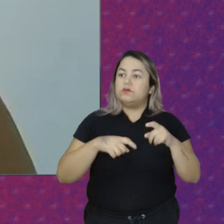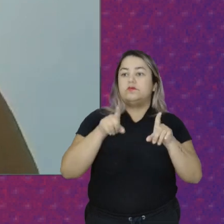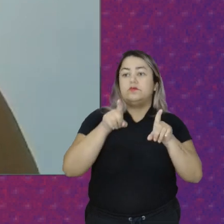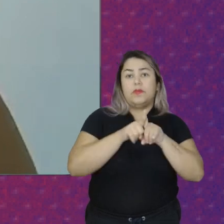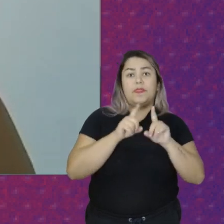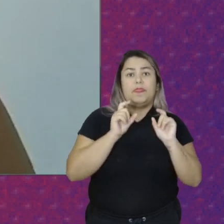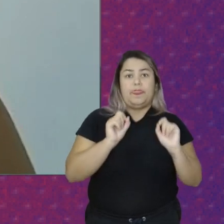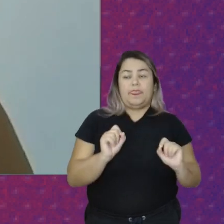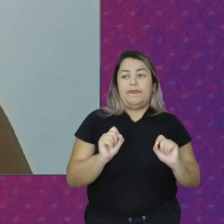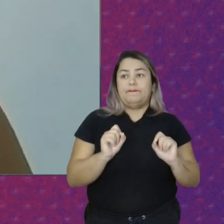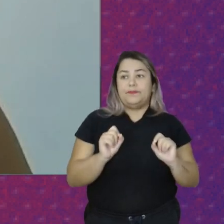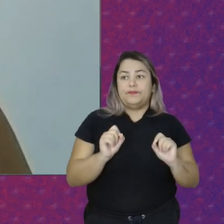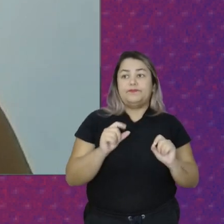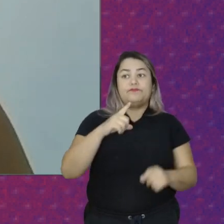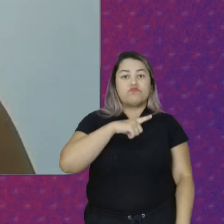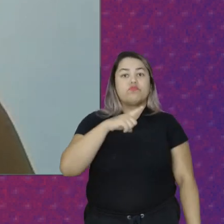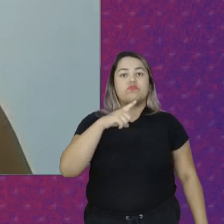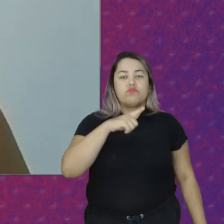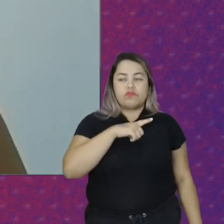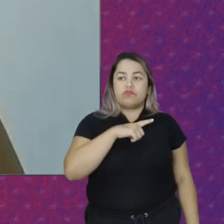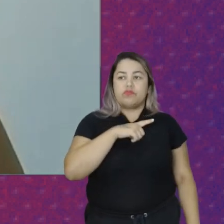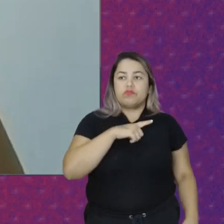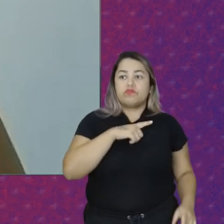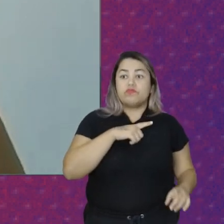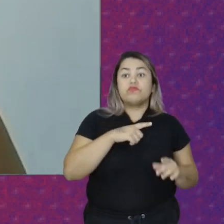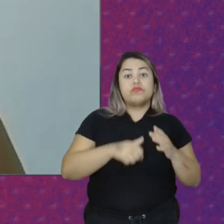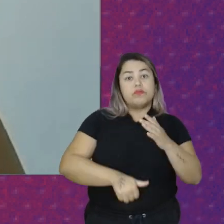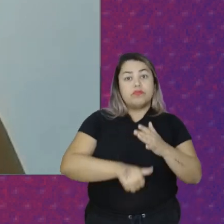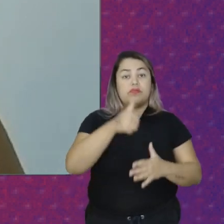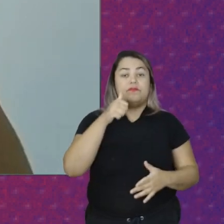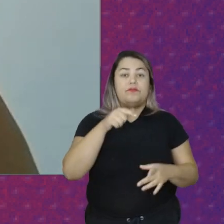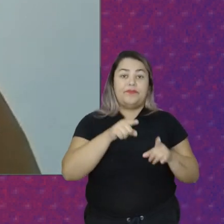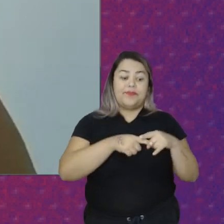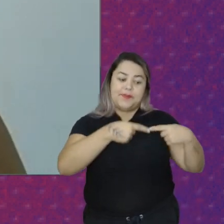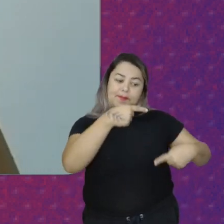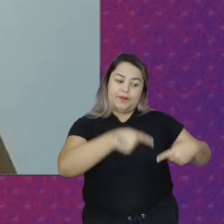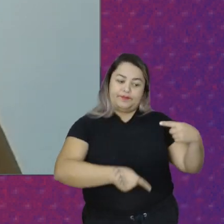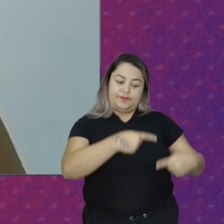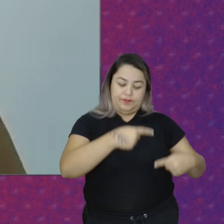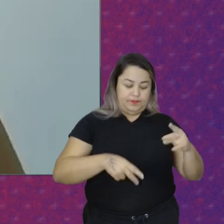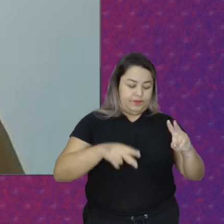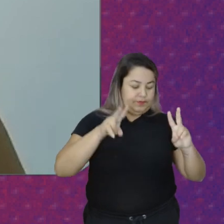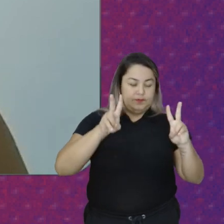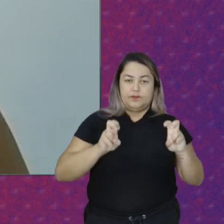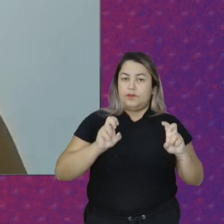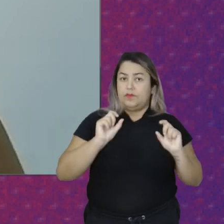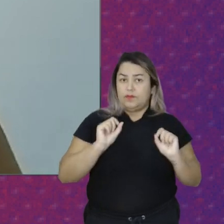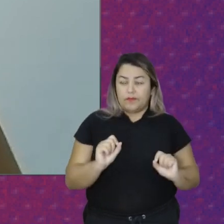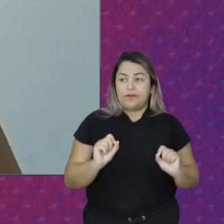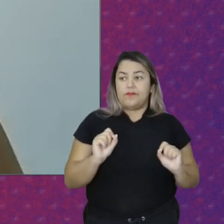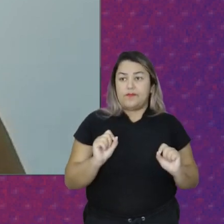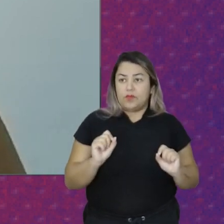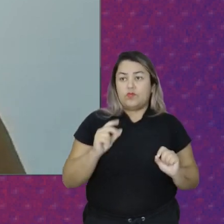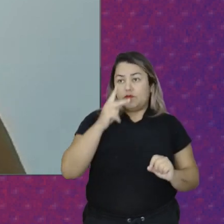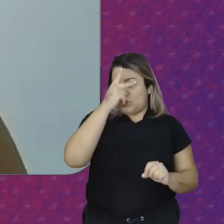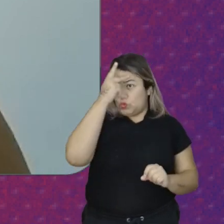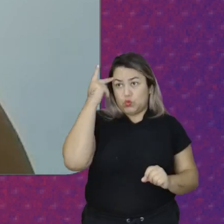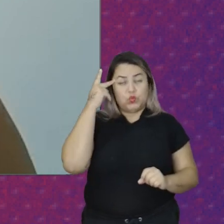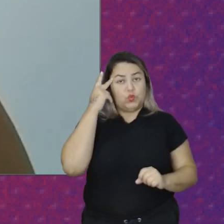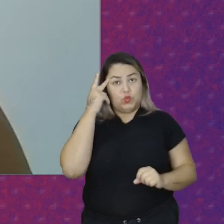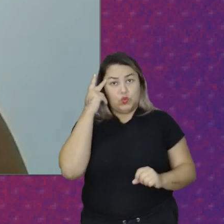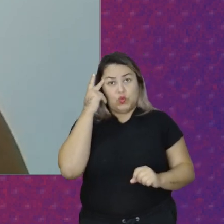nós tivemos a primeira versão do que seria uma política sobre direitos sexuais e reprodutivos de pessoas com